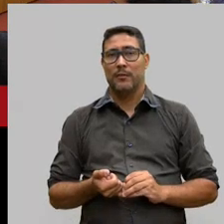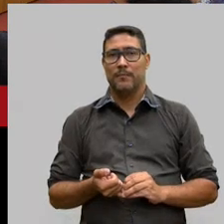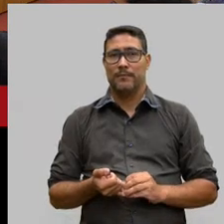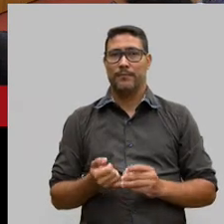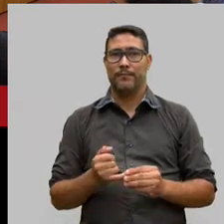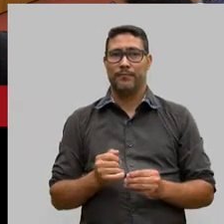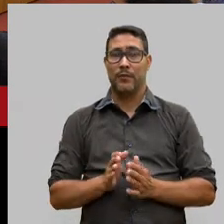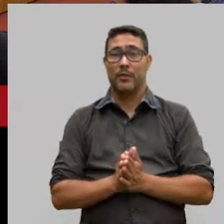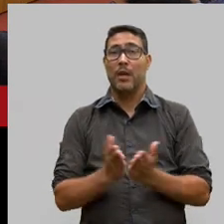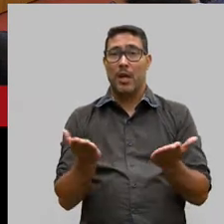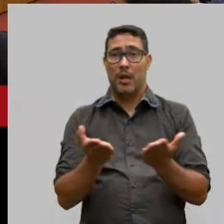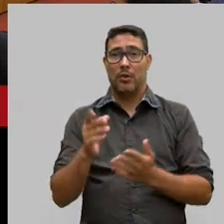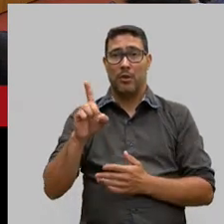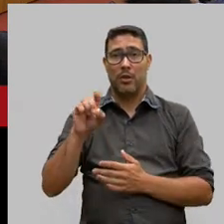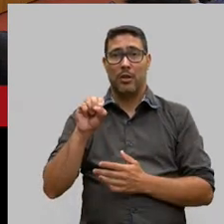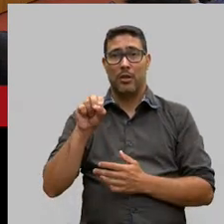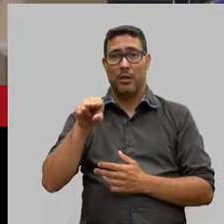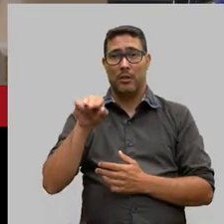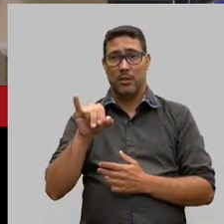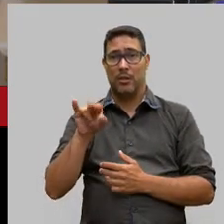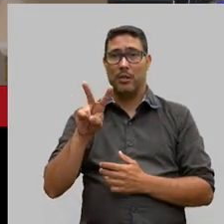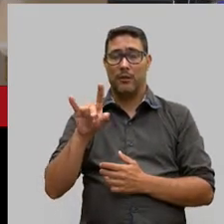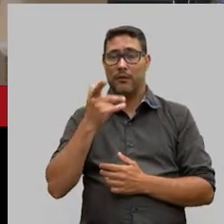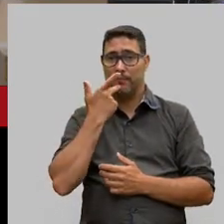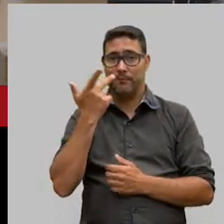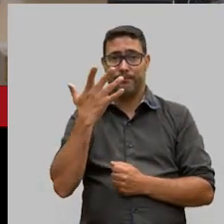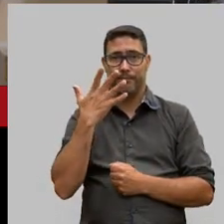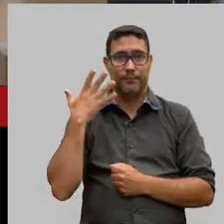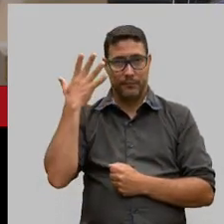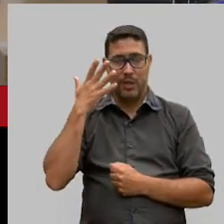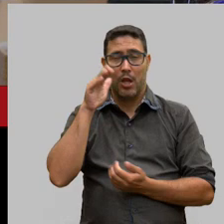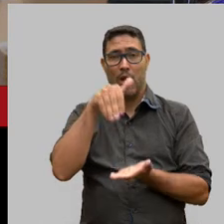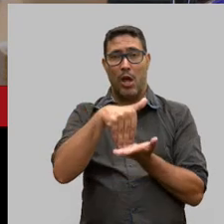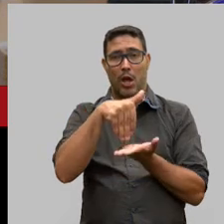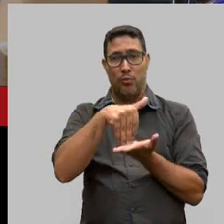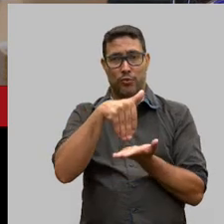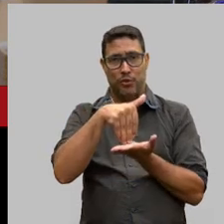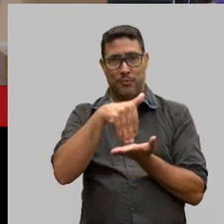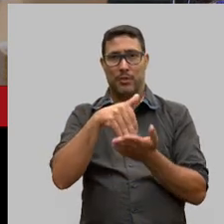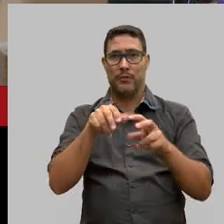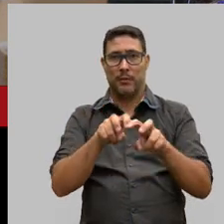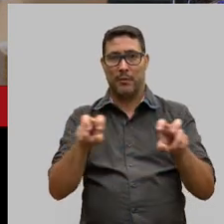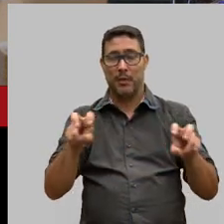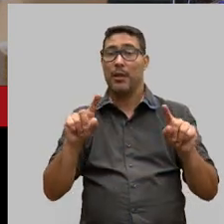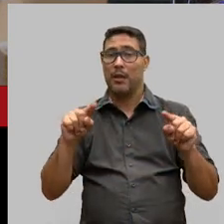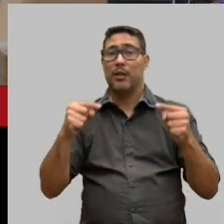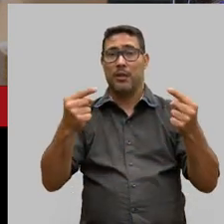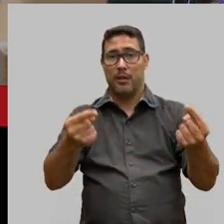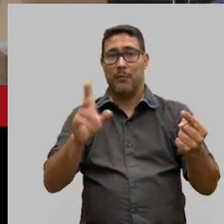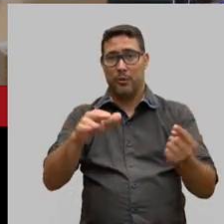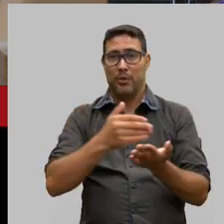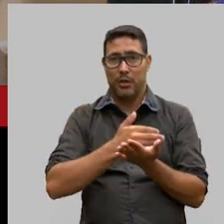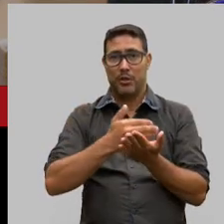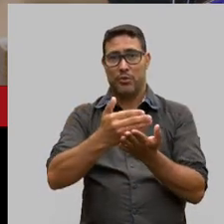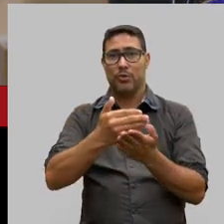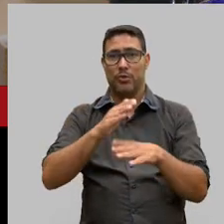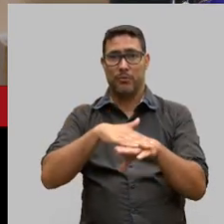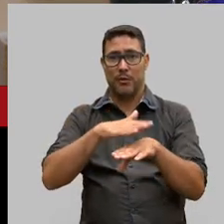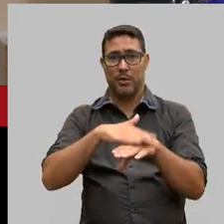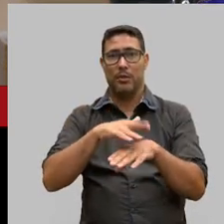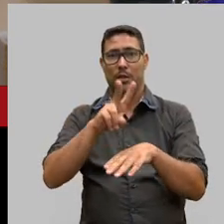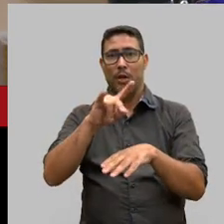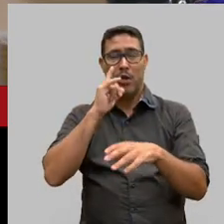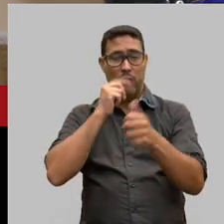agora a Dani vai fazer a fala é a última inscrita da mesa e depois a gente começa com as inscrições eu vou seguir